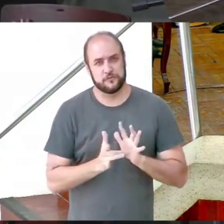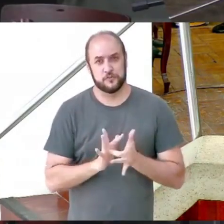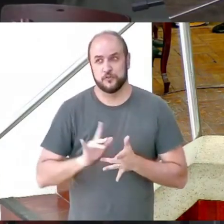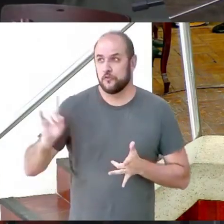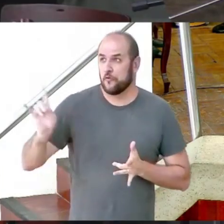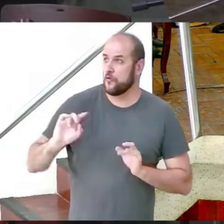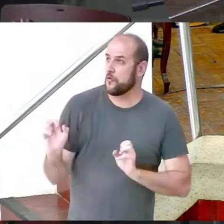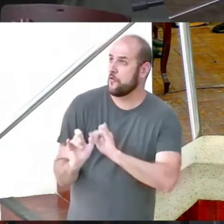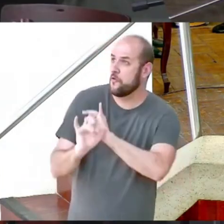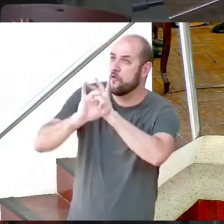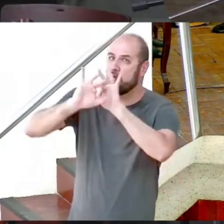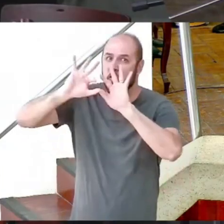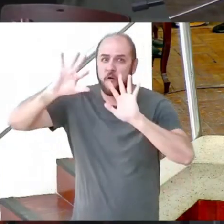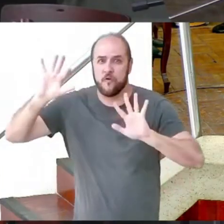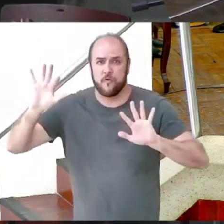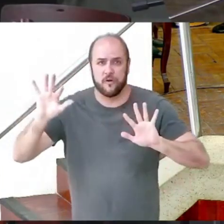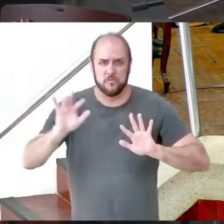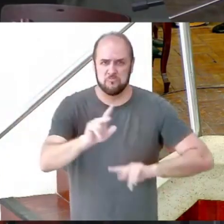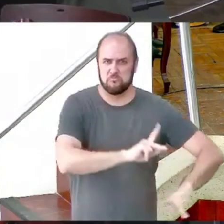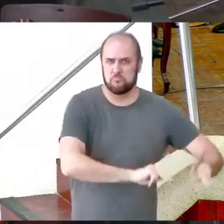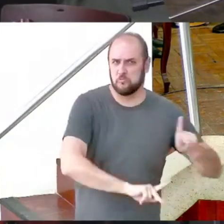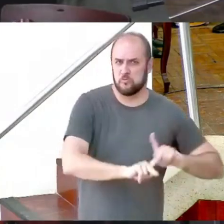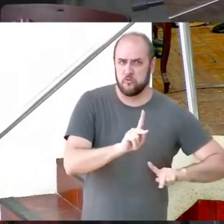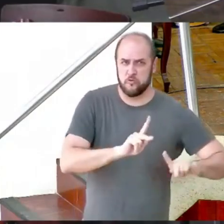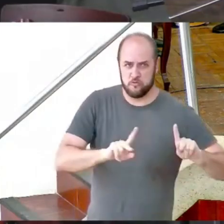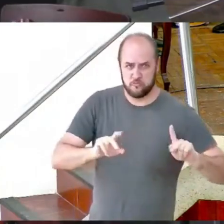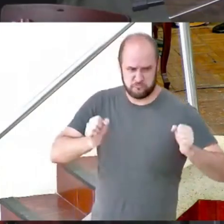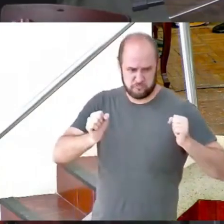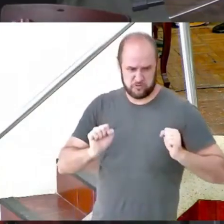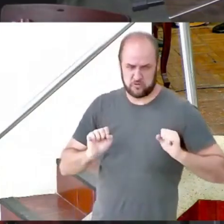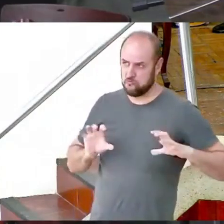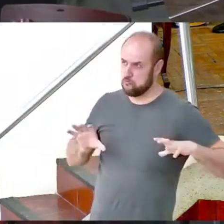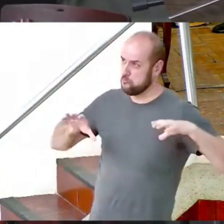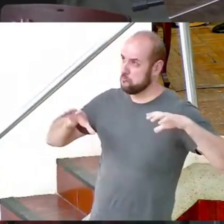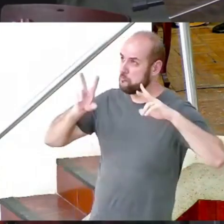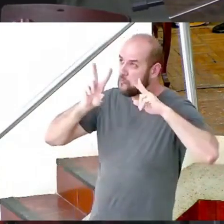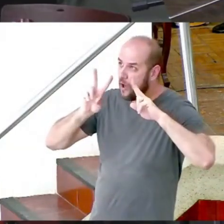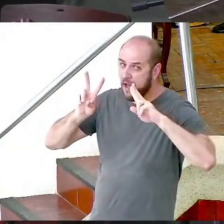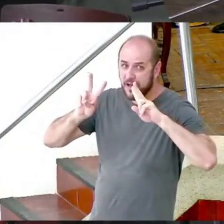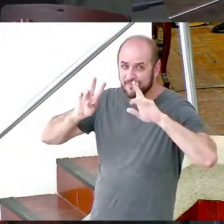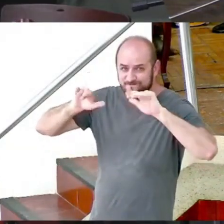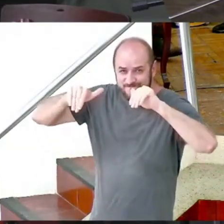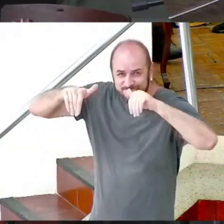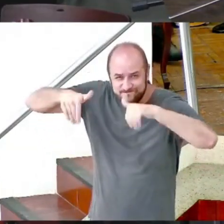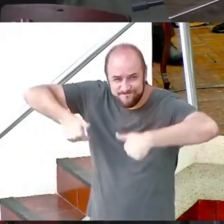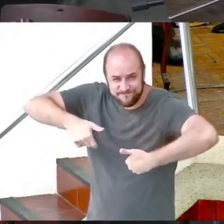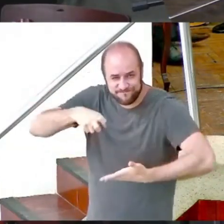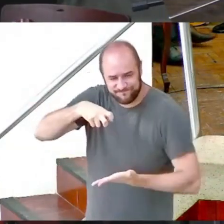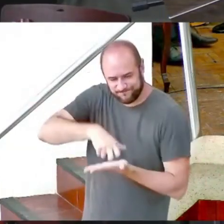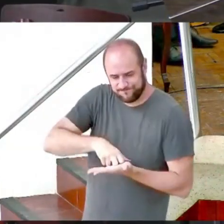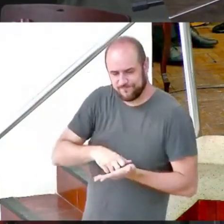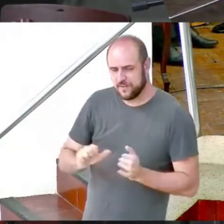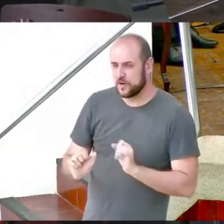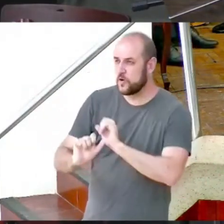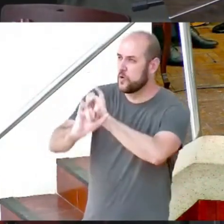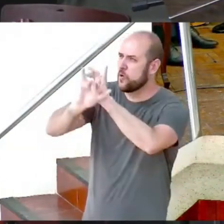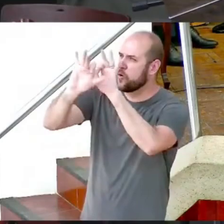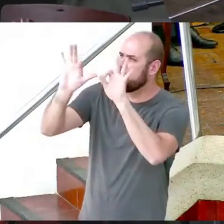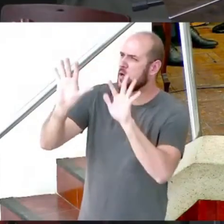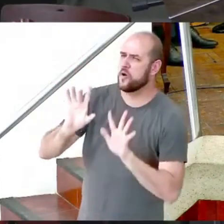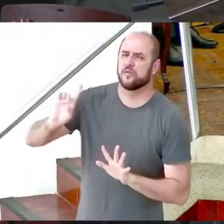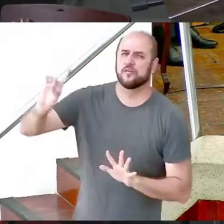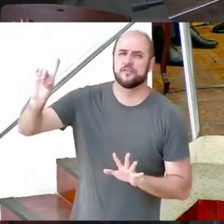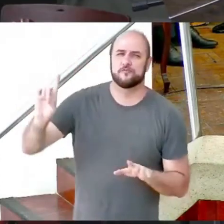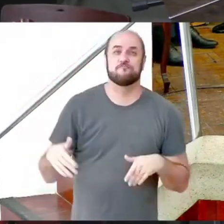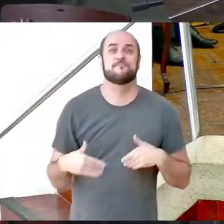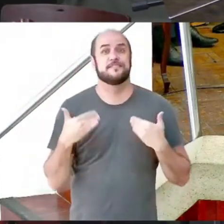os poderosos deste mundo se curvarão diante da glória e do poder de Deus. E aí,